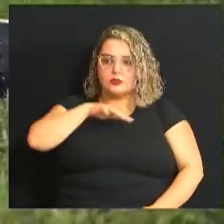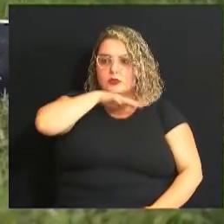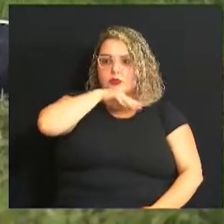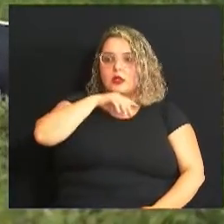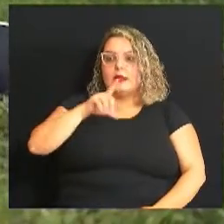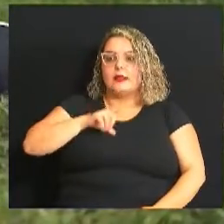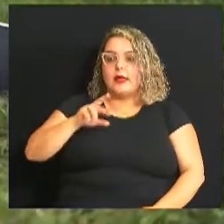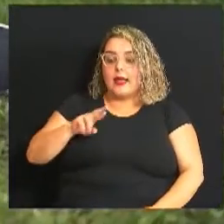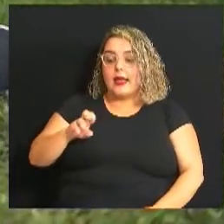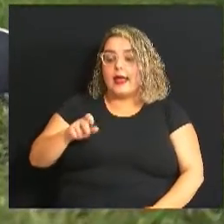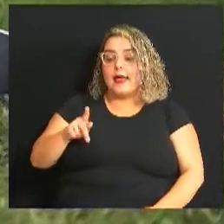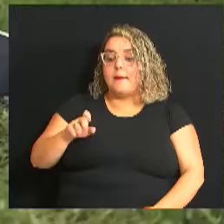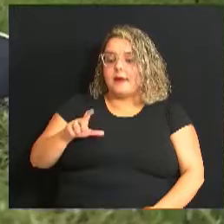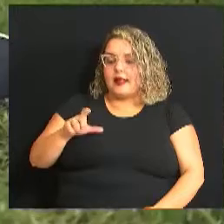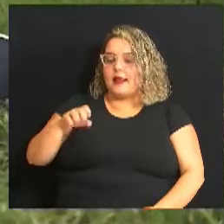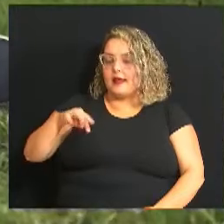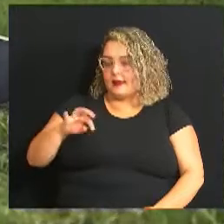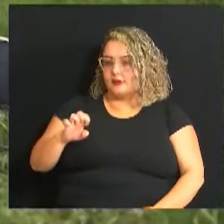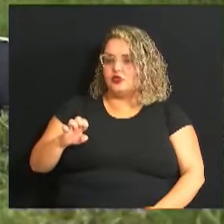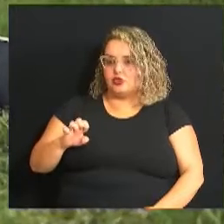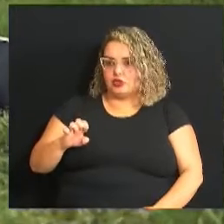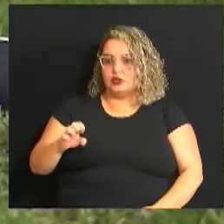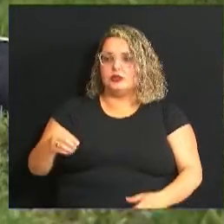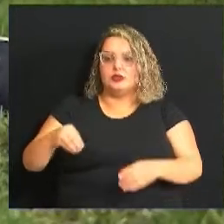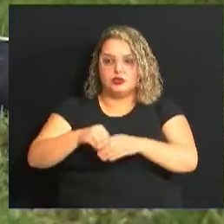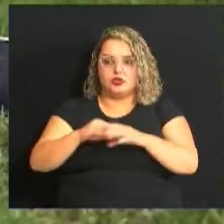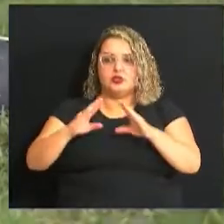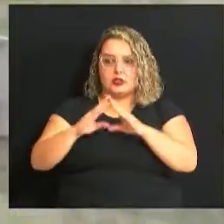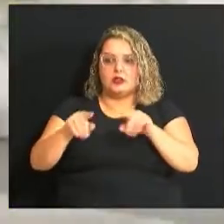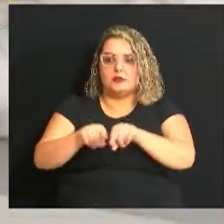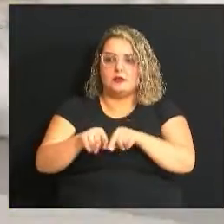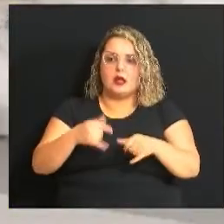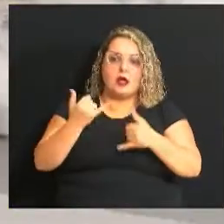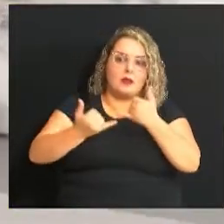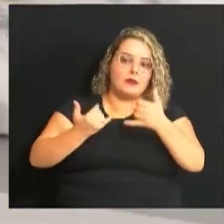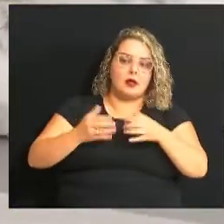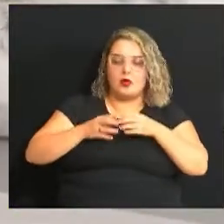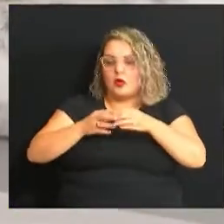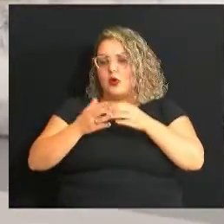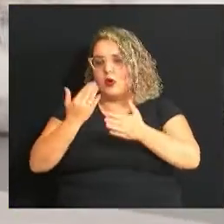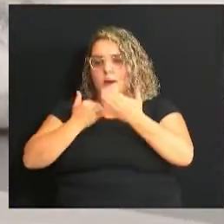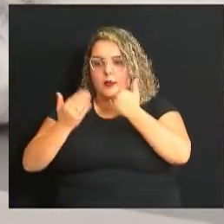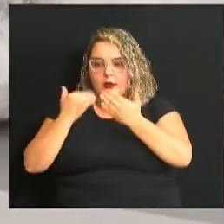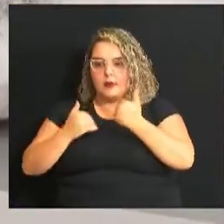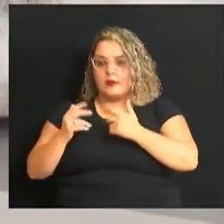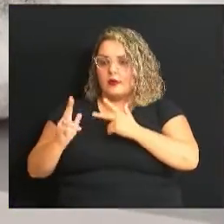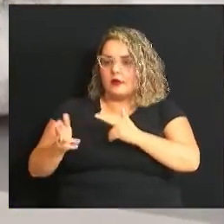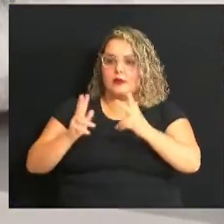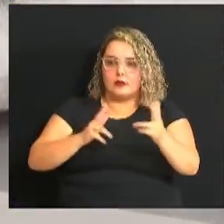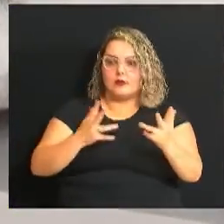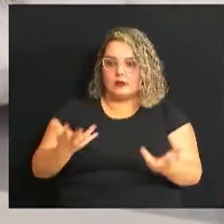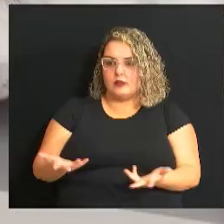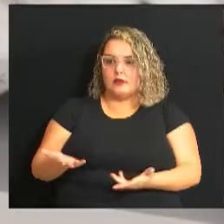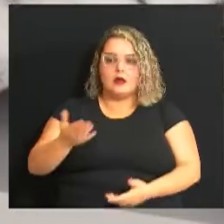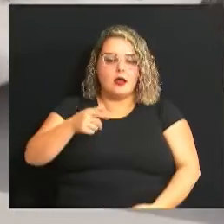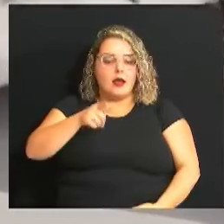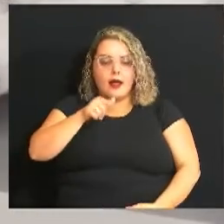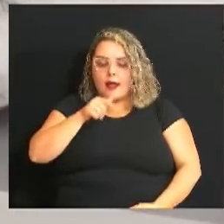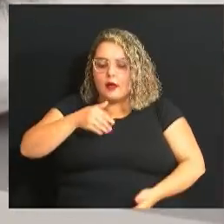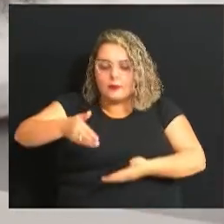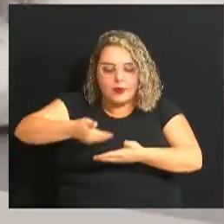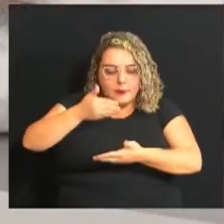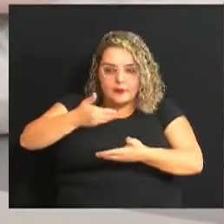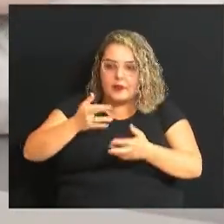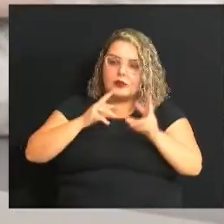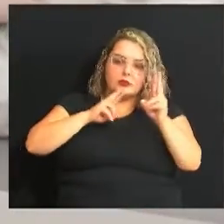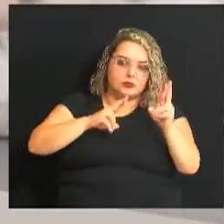é super possível, tá? Esses cachorros brincando, convivendo, comendo na mesma tigela, tomando água, dormindo juntos,